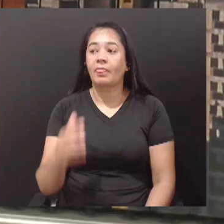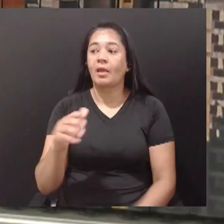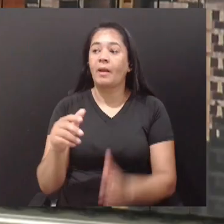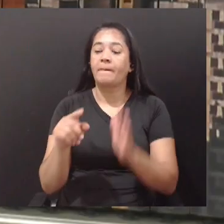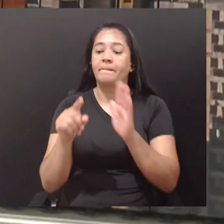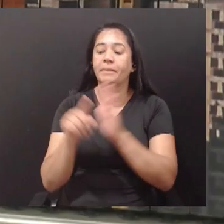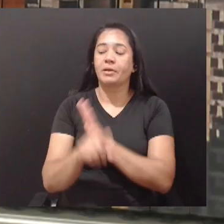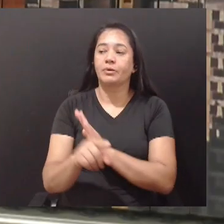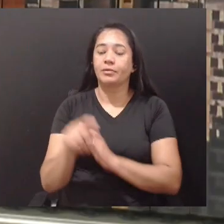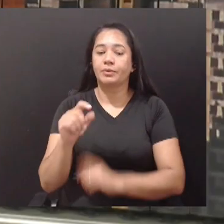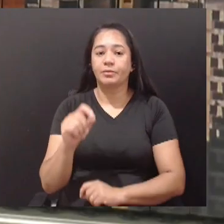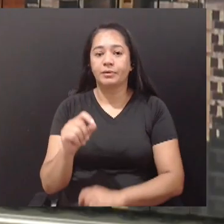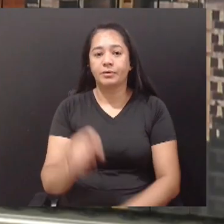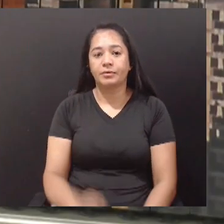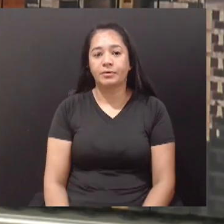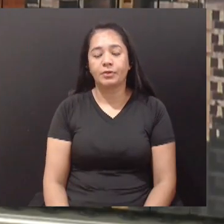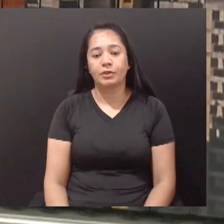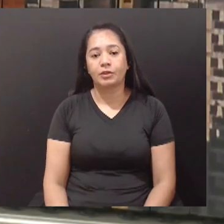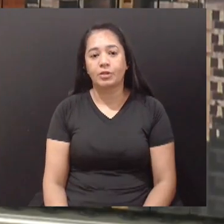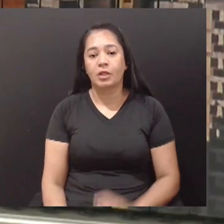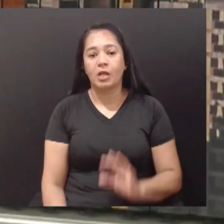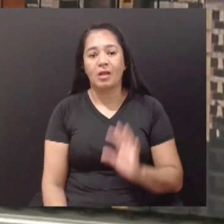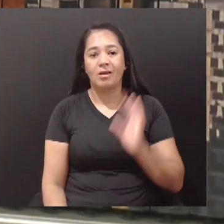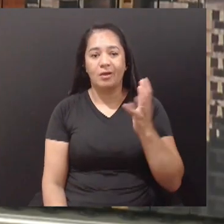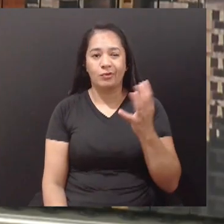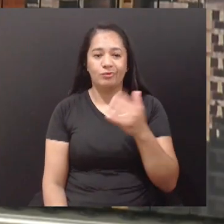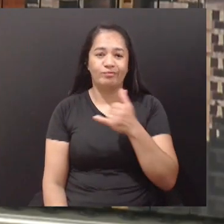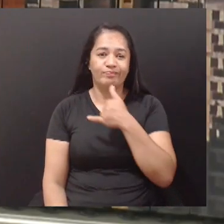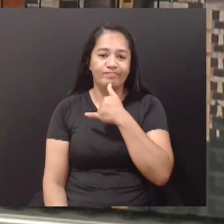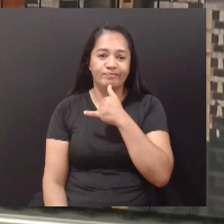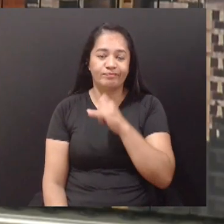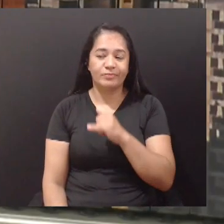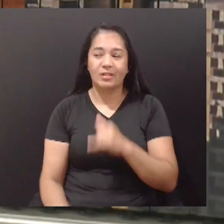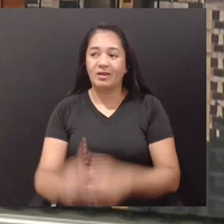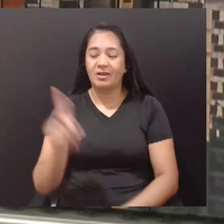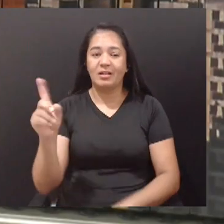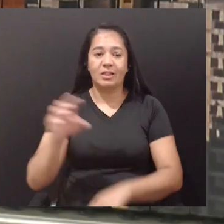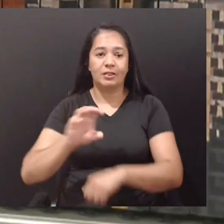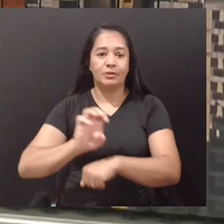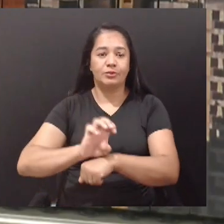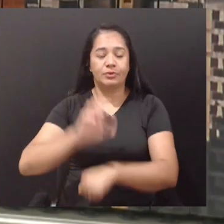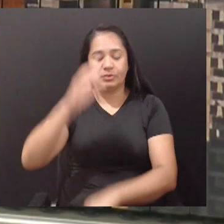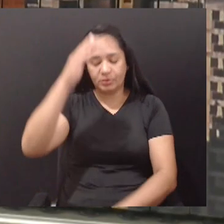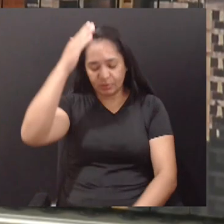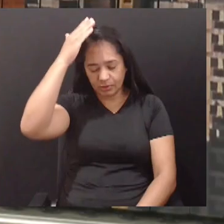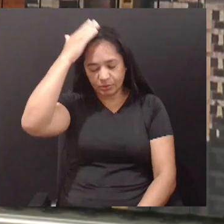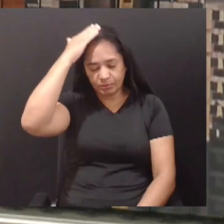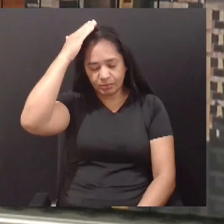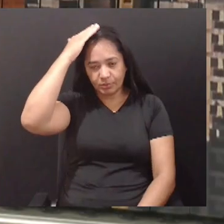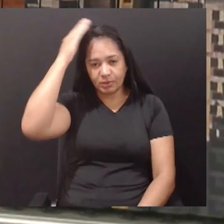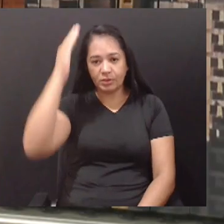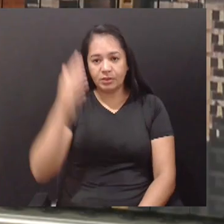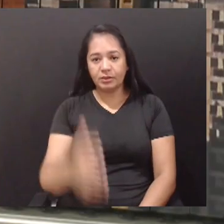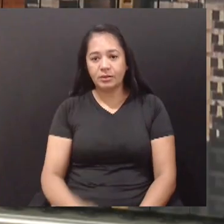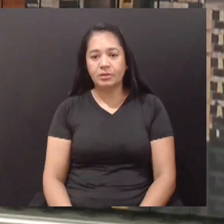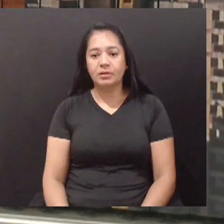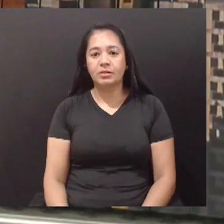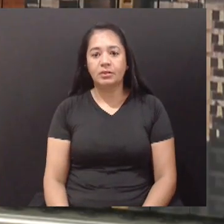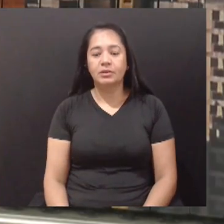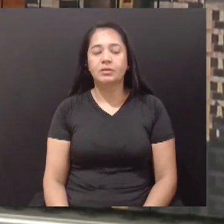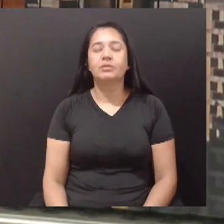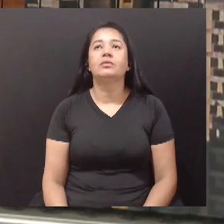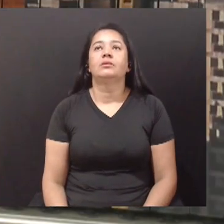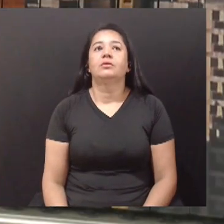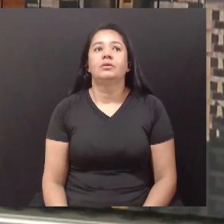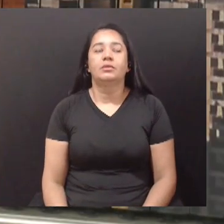é, olha, a gente teve, infelizmente, esse acontecimento no último final de semana. A gente lembra